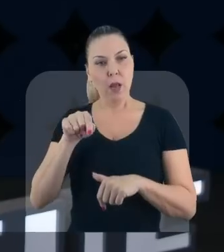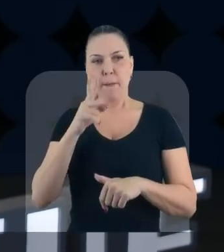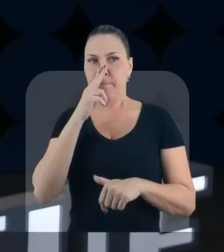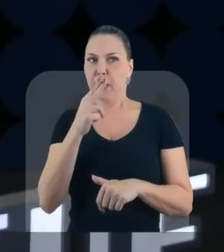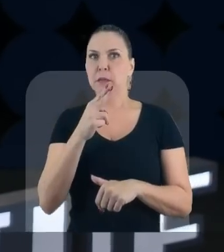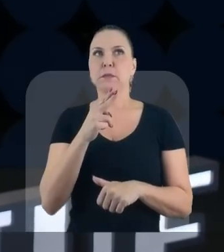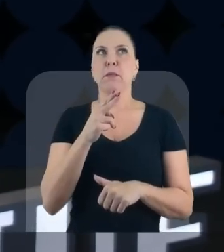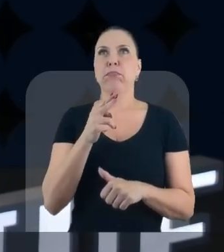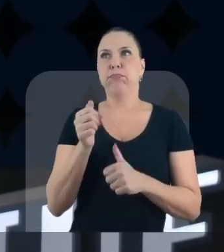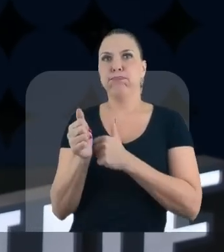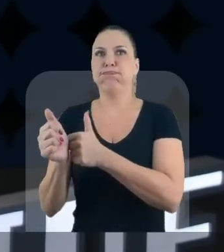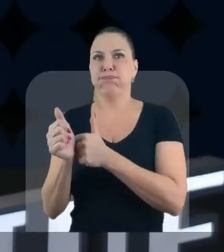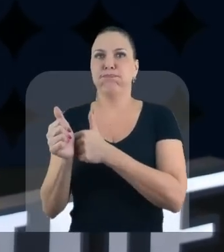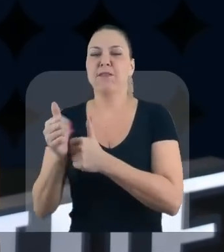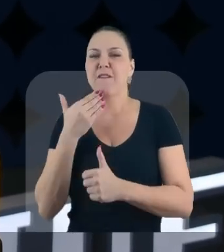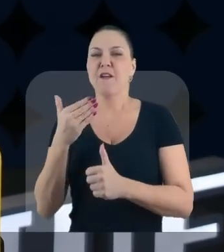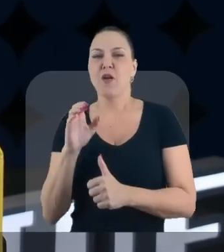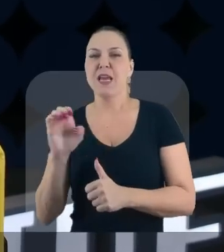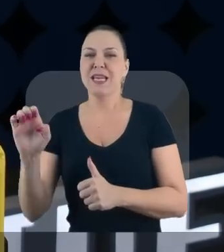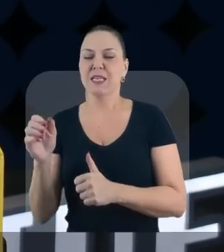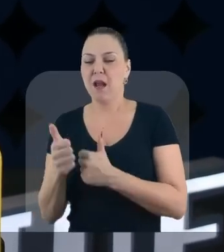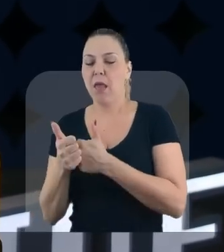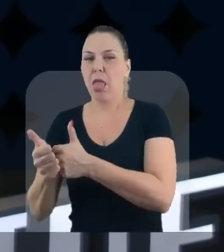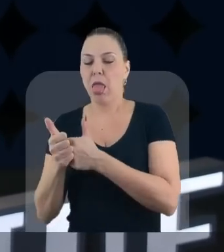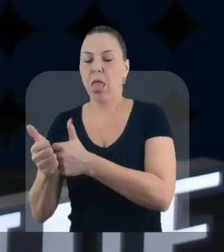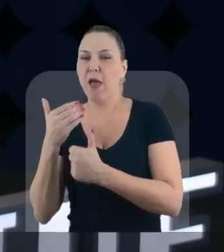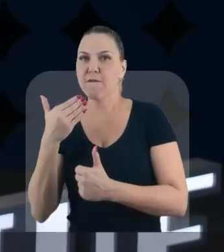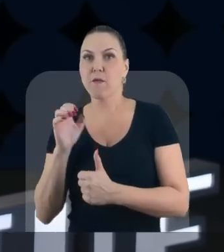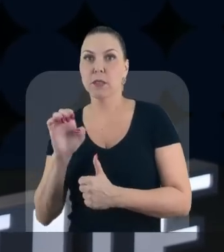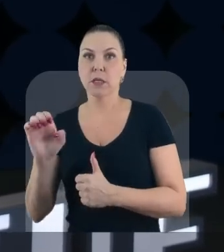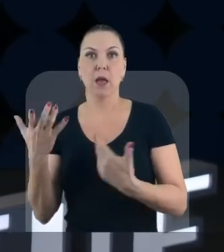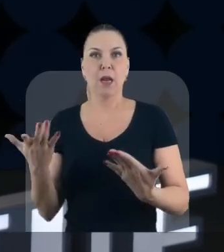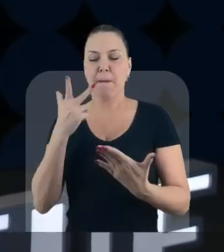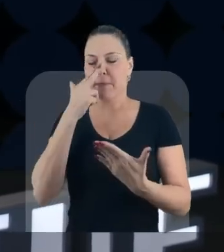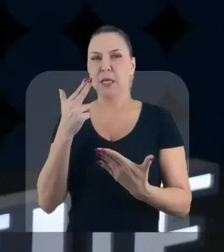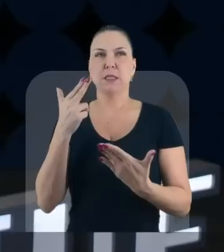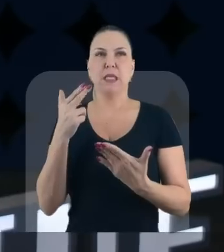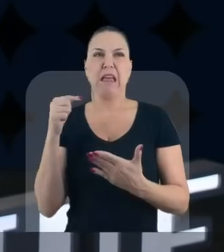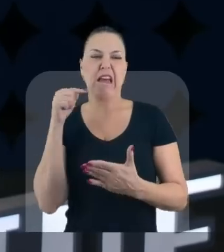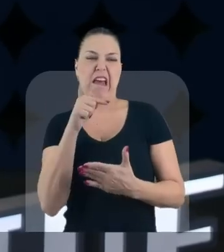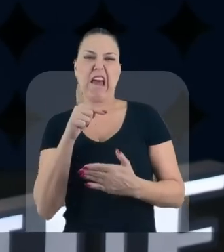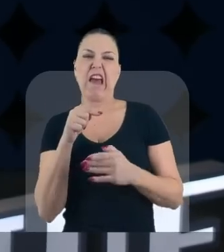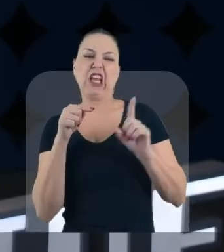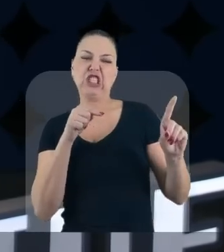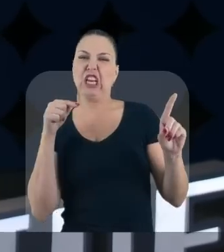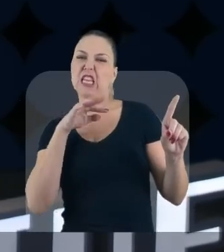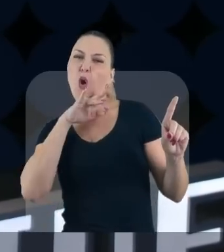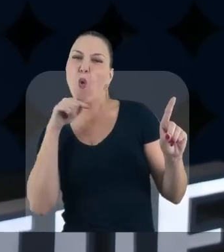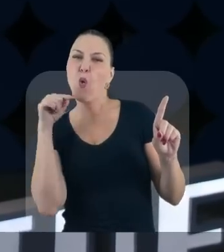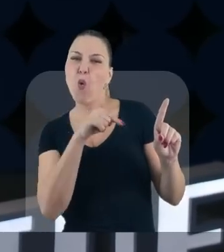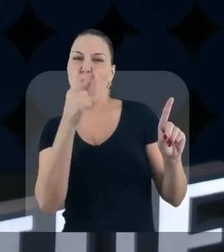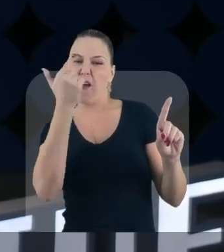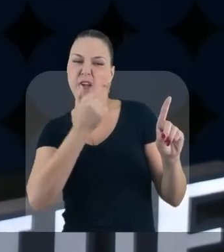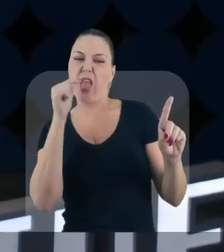a antagonizar demais, né, e favorecendo propriamente a esquerda, porque quando colocava a gente, né, como o patinho feio da